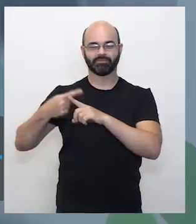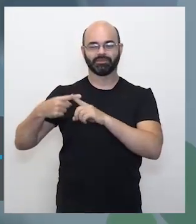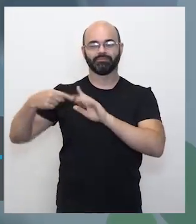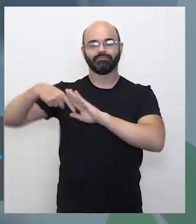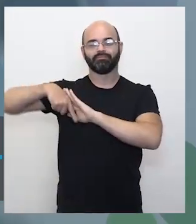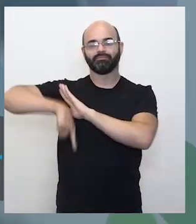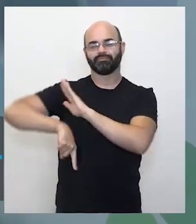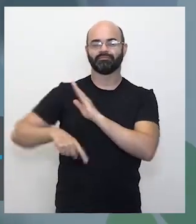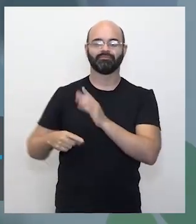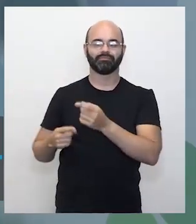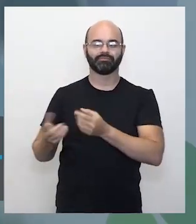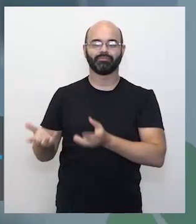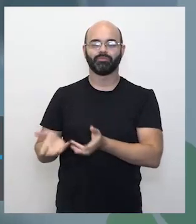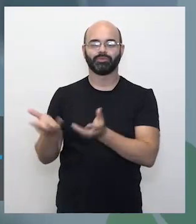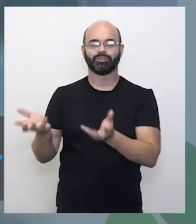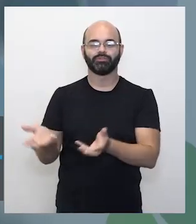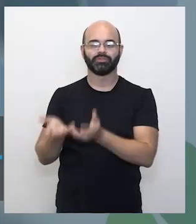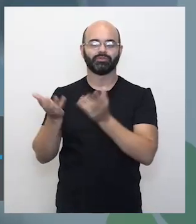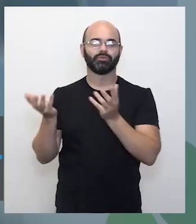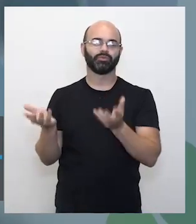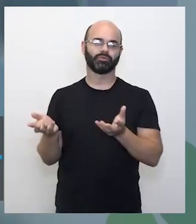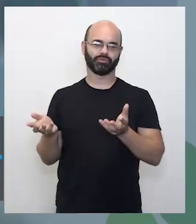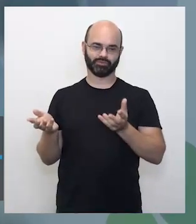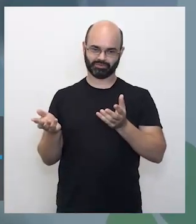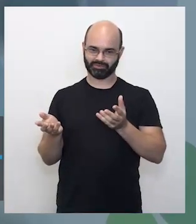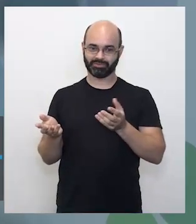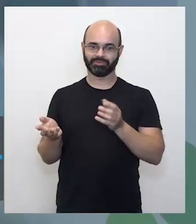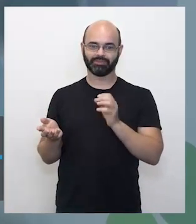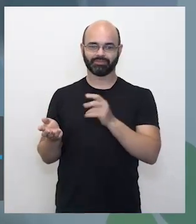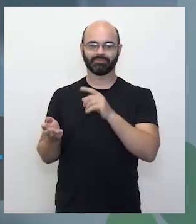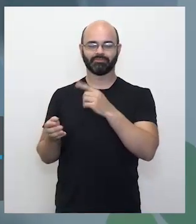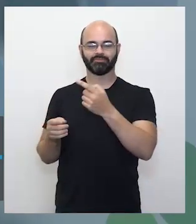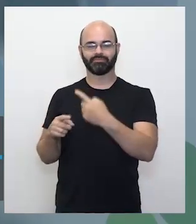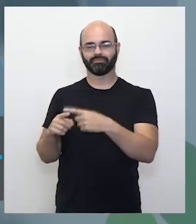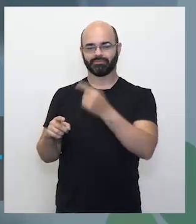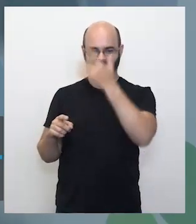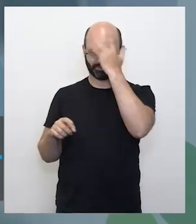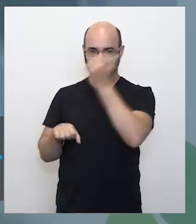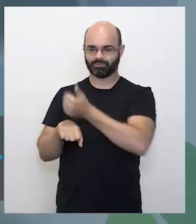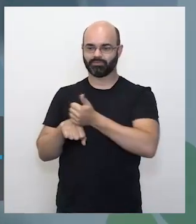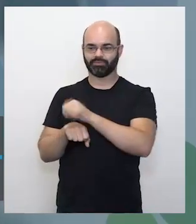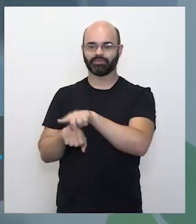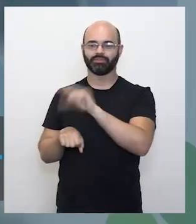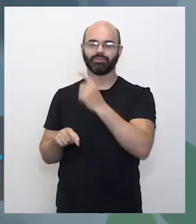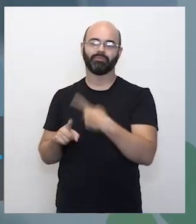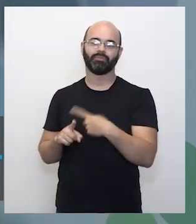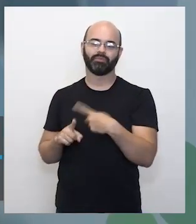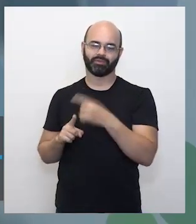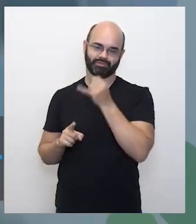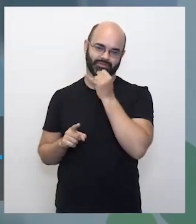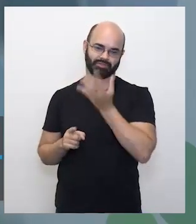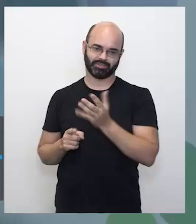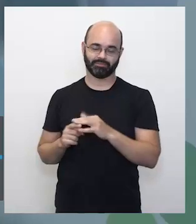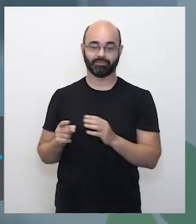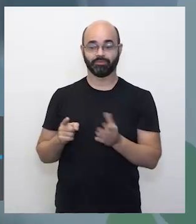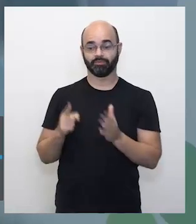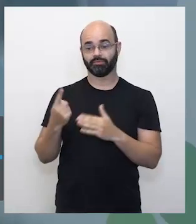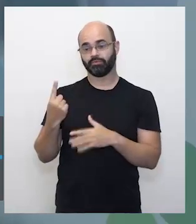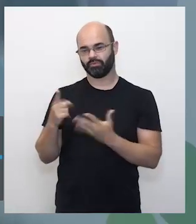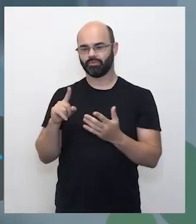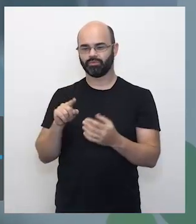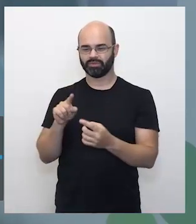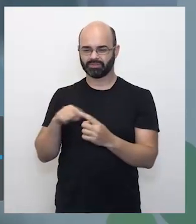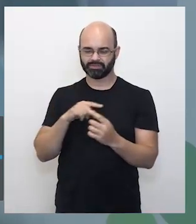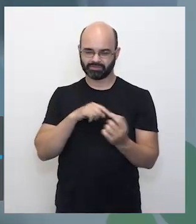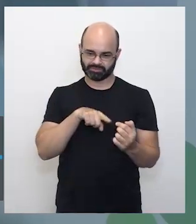as motivações que levam o indivíduo a escolher uma determinada profissão, por exemplo. Então, um tem um aspecto mais